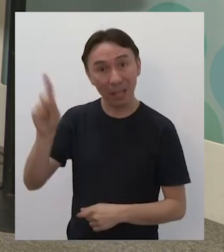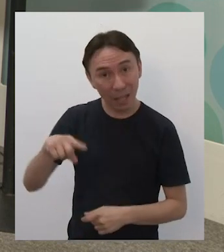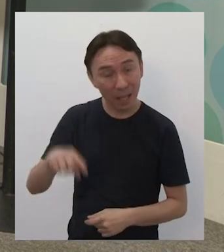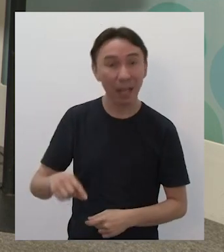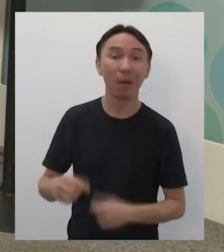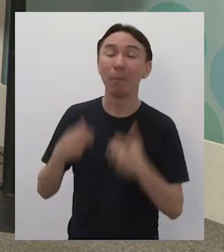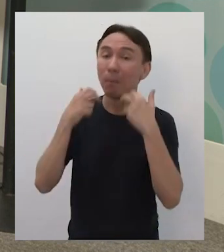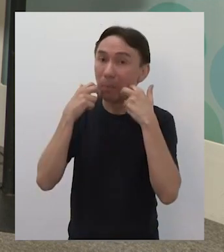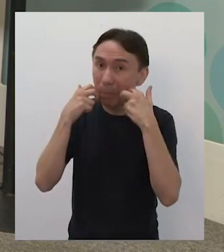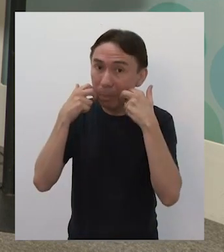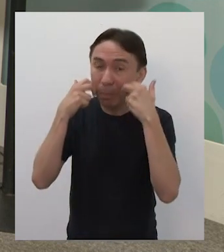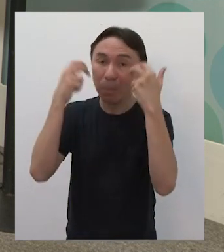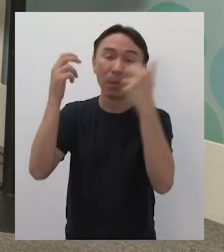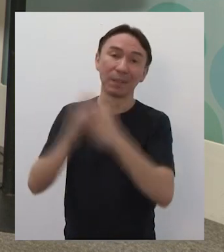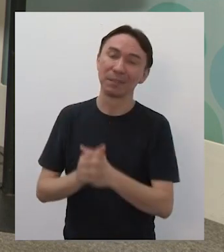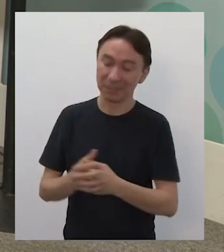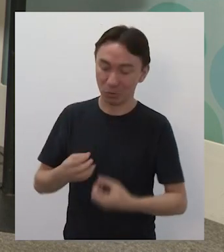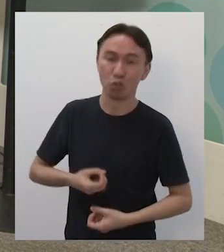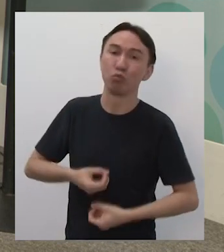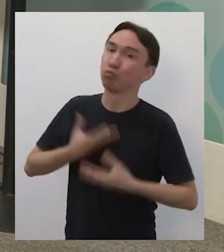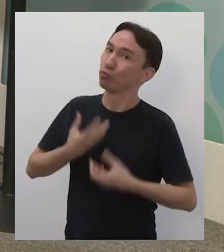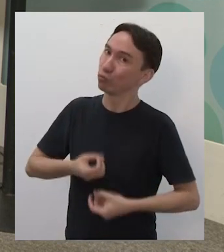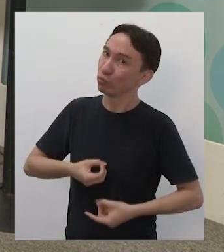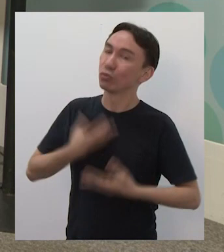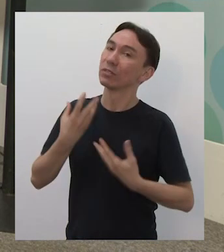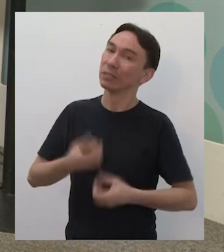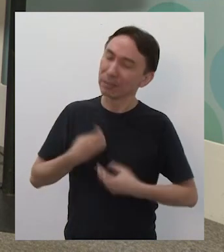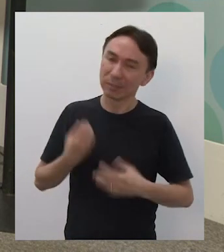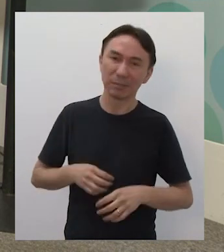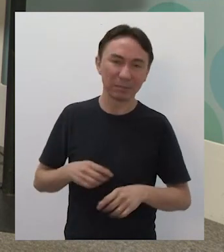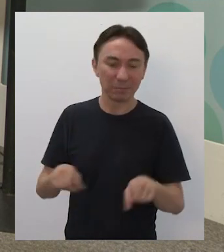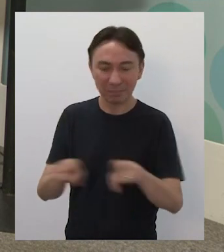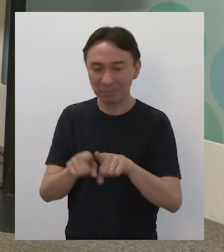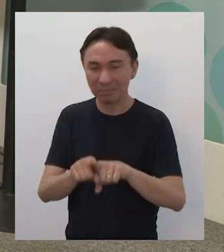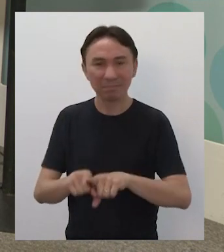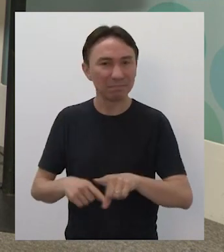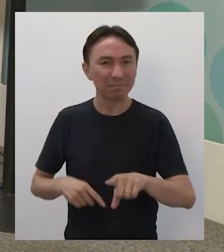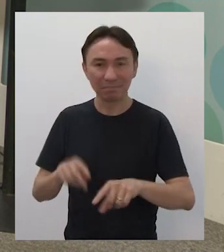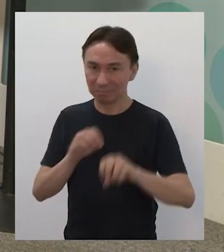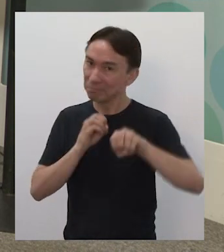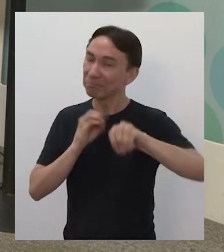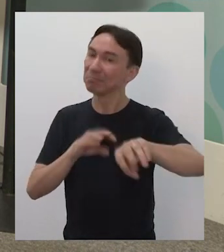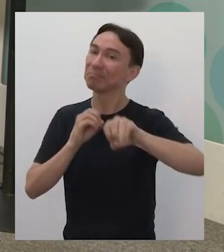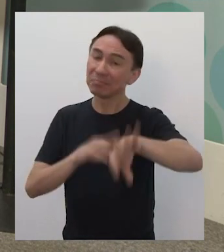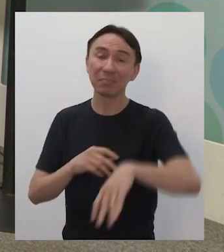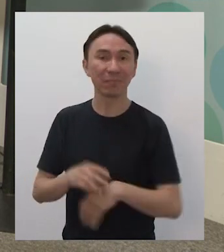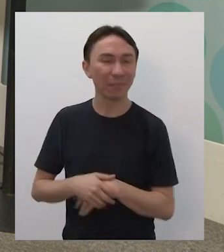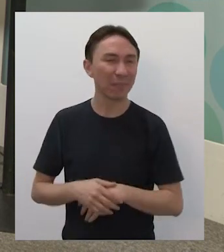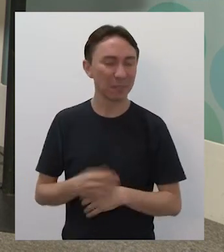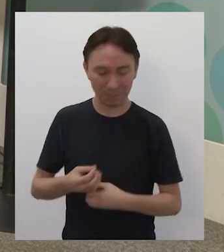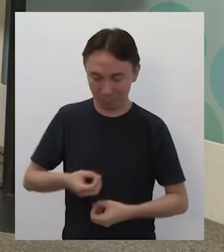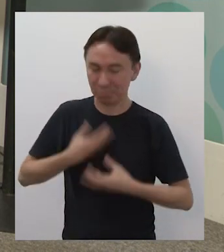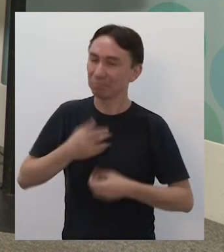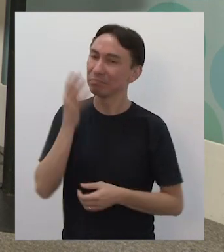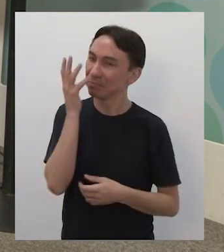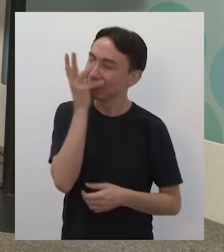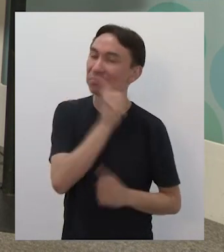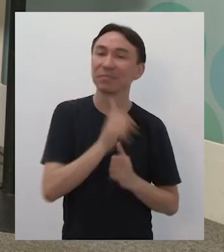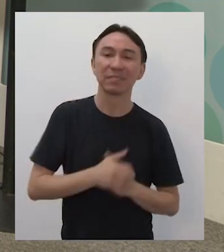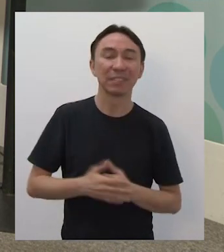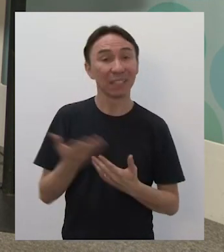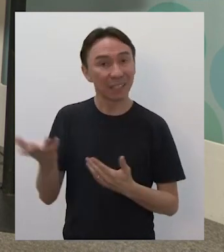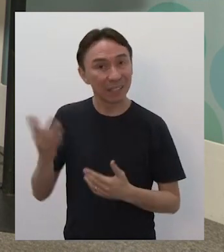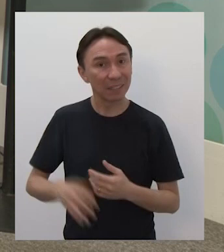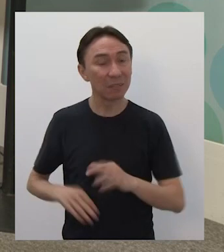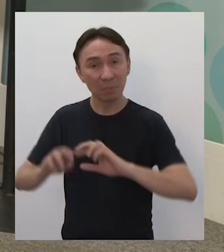educador, né? Ele escreve poesias muito bonitas, né? E realmente ele fez uma mudança importante aí para a vida dele, né? Criou uma conta no Instagram e